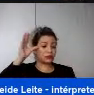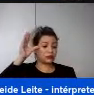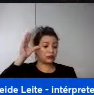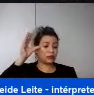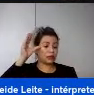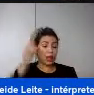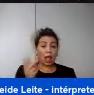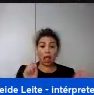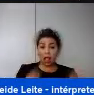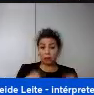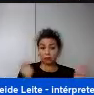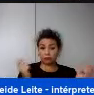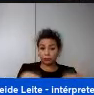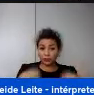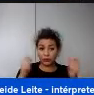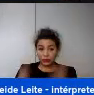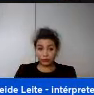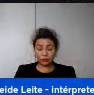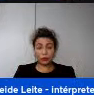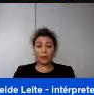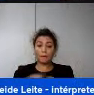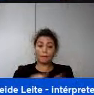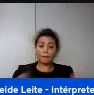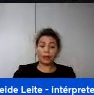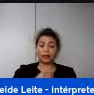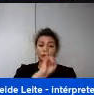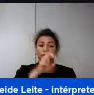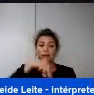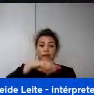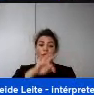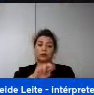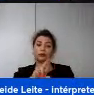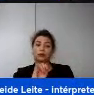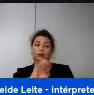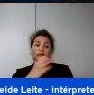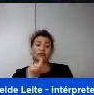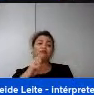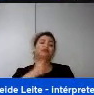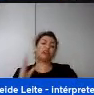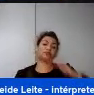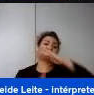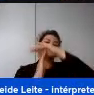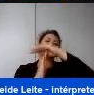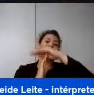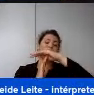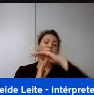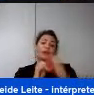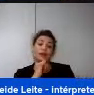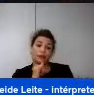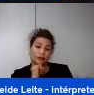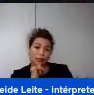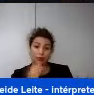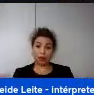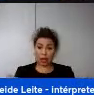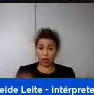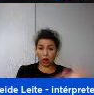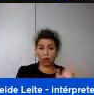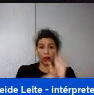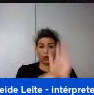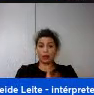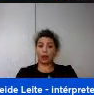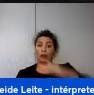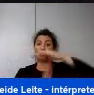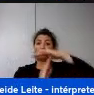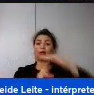ela é possível, né? Mas a intuição física ela tem uma limitação, né? Por exemplo, eu trago aqui um limite da